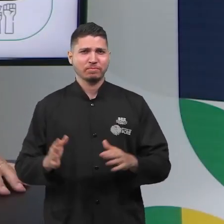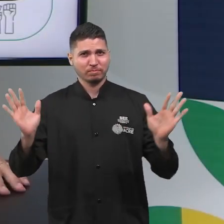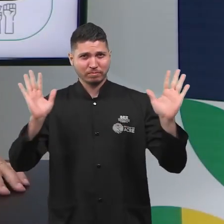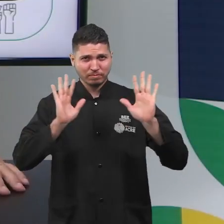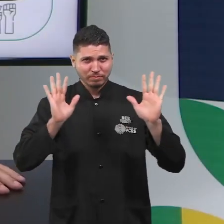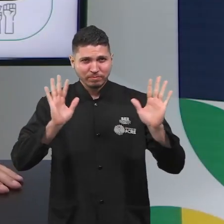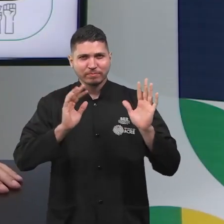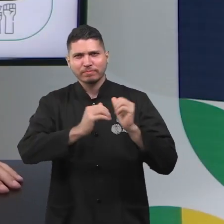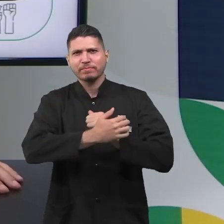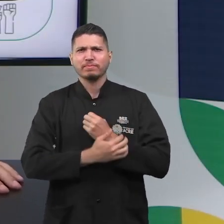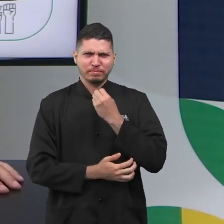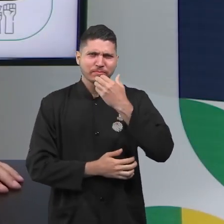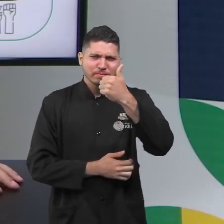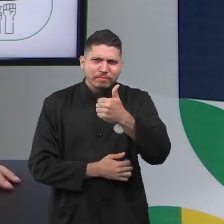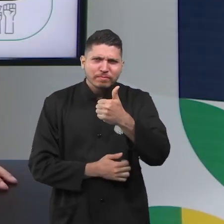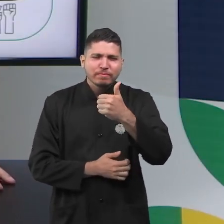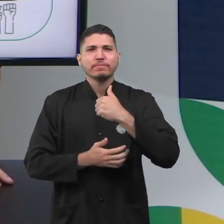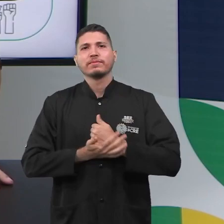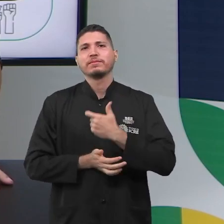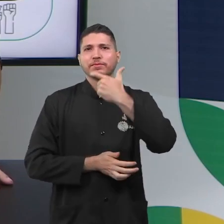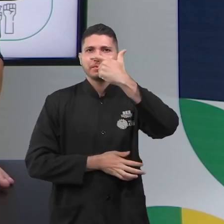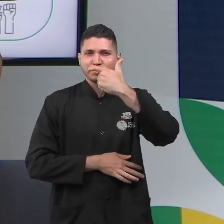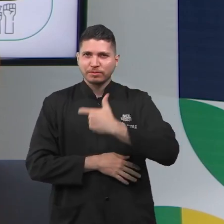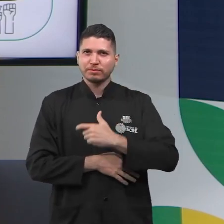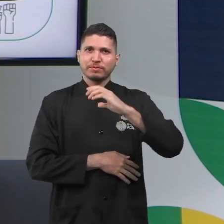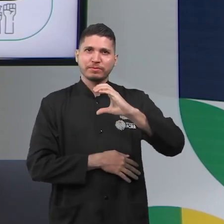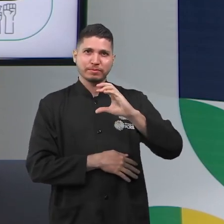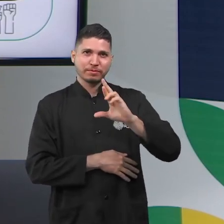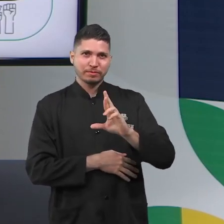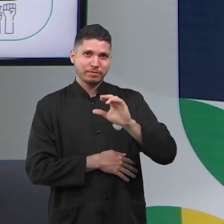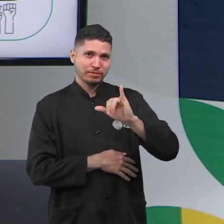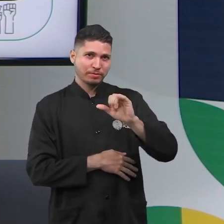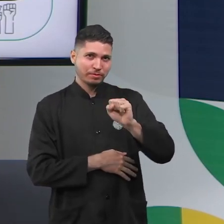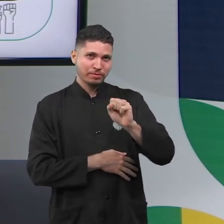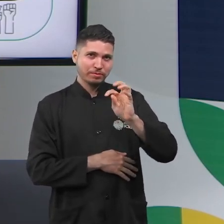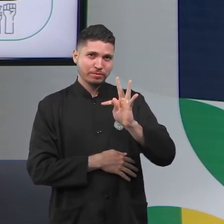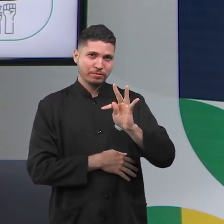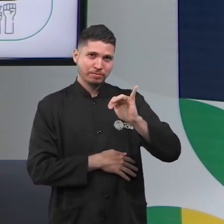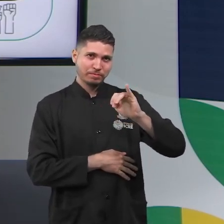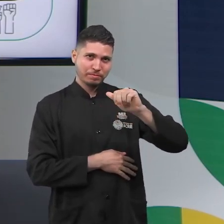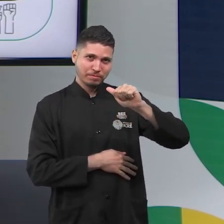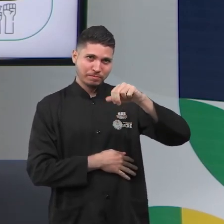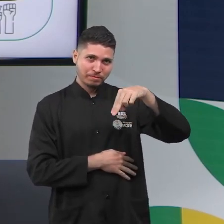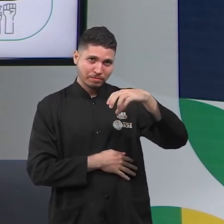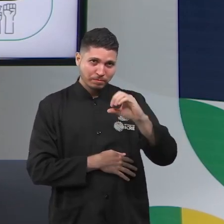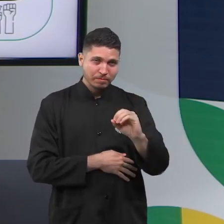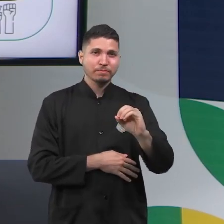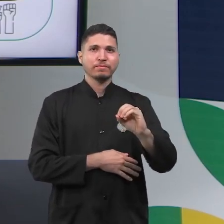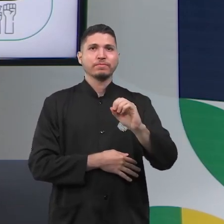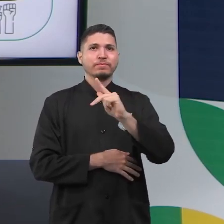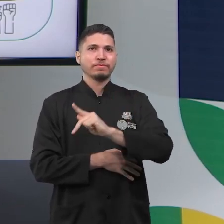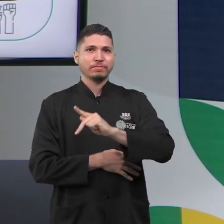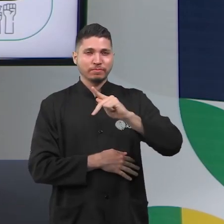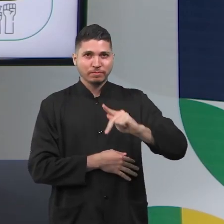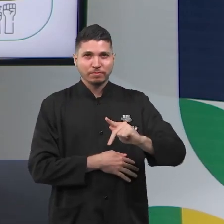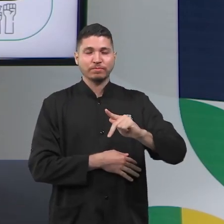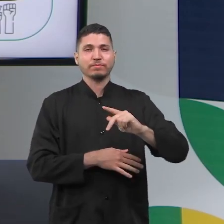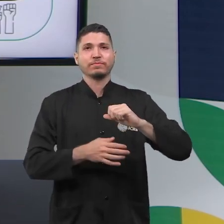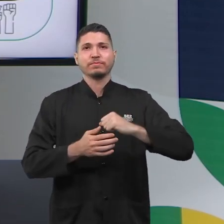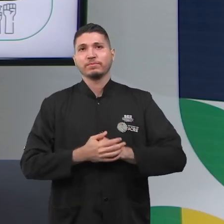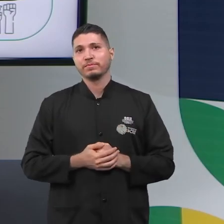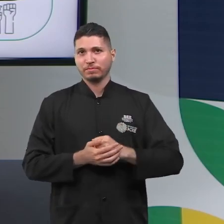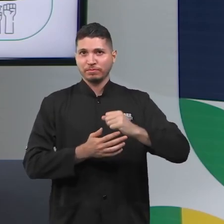Oi, alunos, tudo bem? Aqui é o professor Cristiano Souza, de História, aqui do SEMEAC, e eu trago, mais